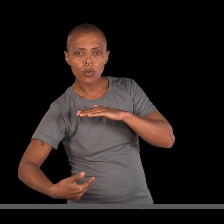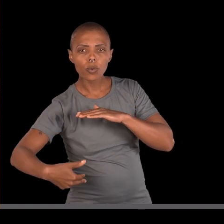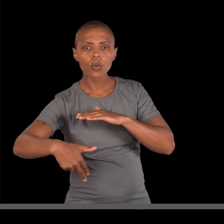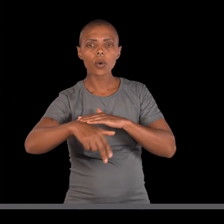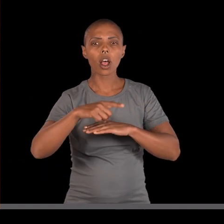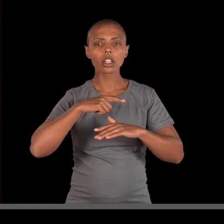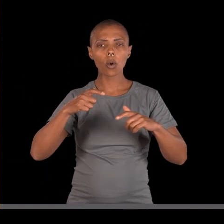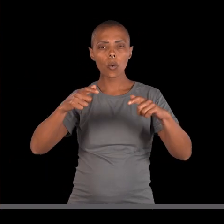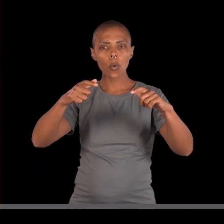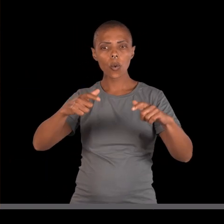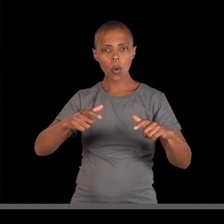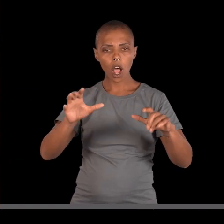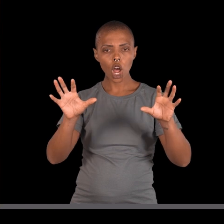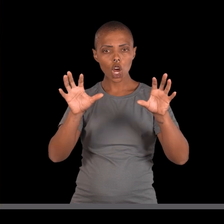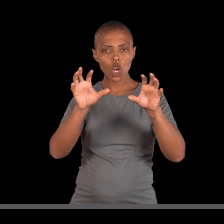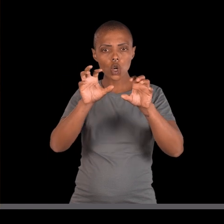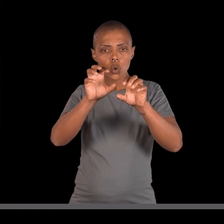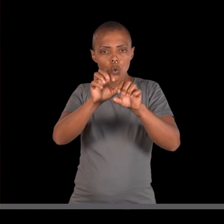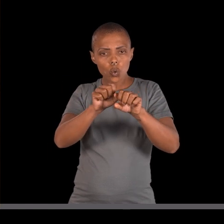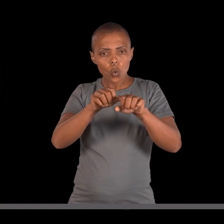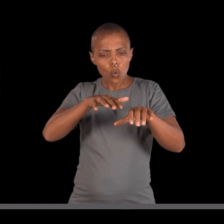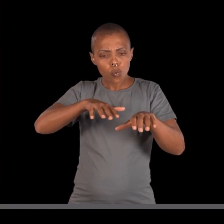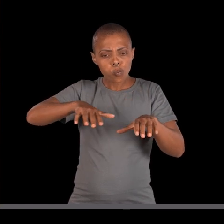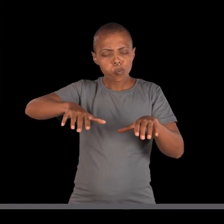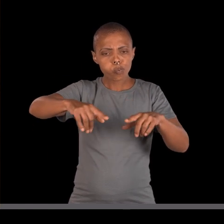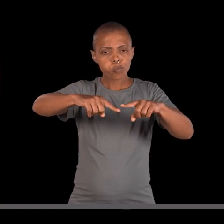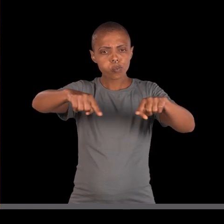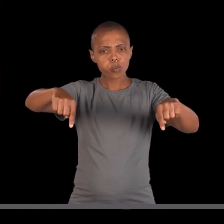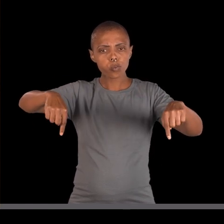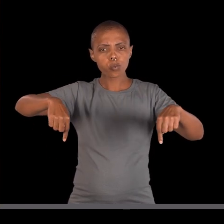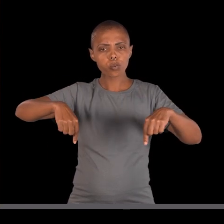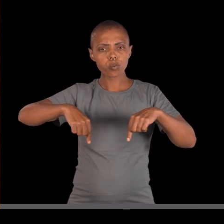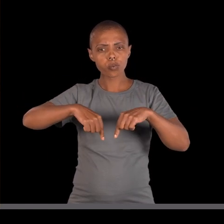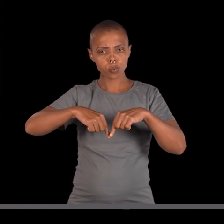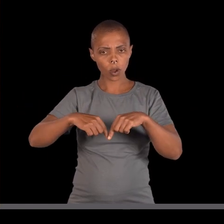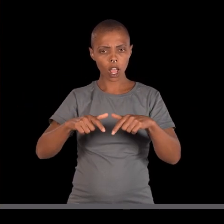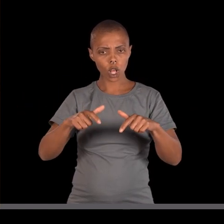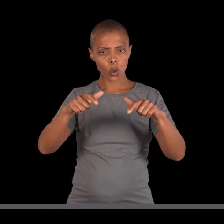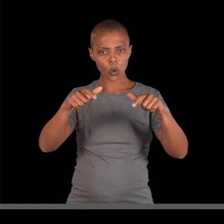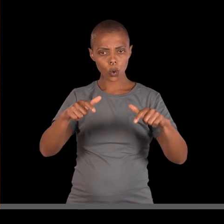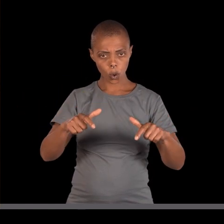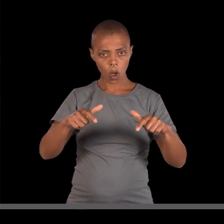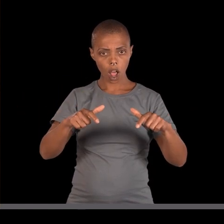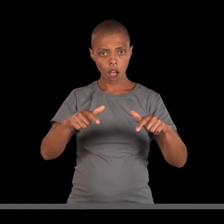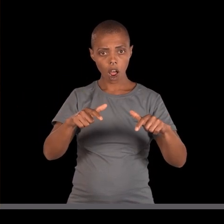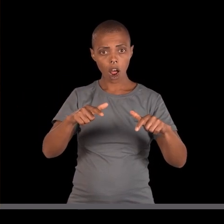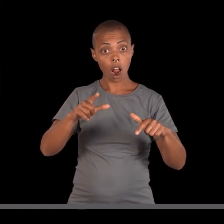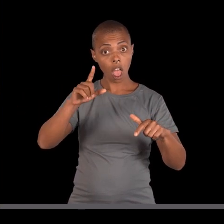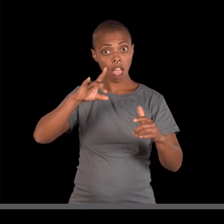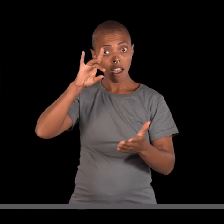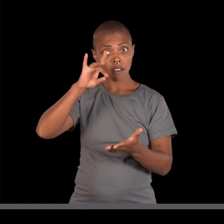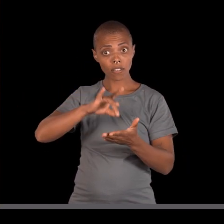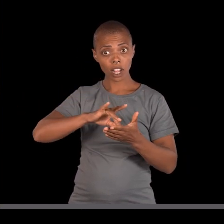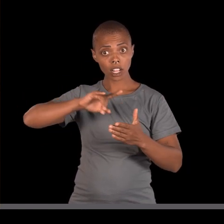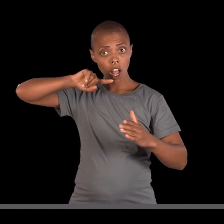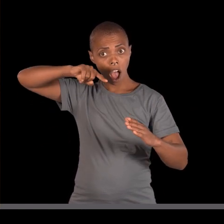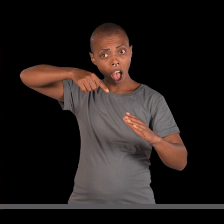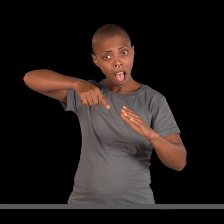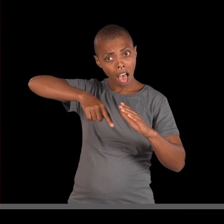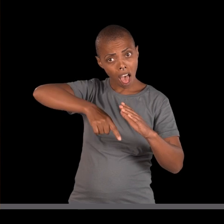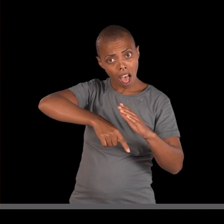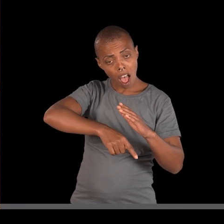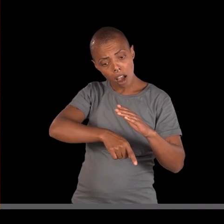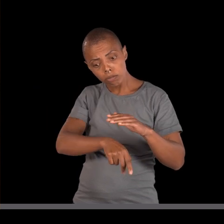enorme disco de cor azul escura que se estende pelo mar turquesa no Caribe. O Great Blue Hole é, de fato,